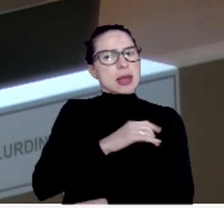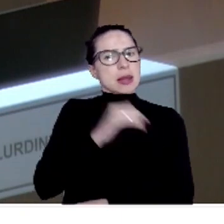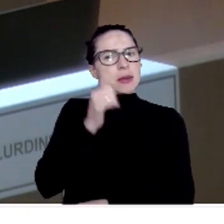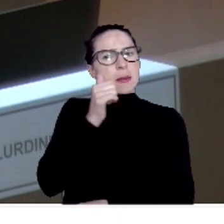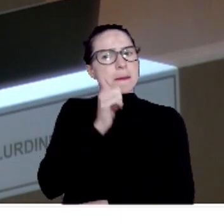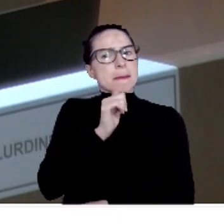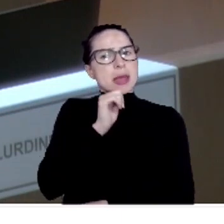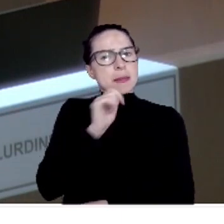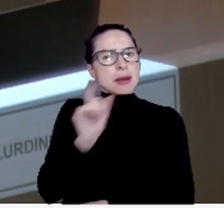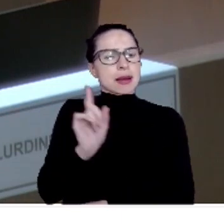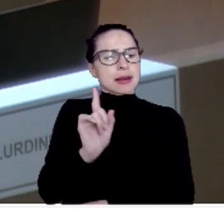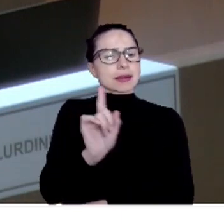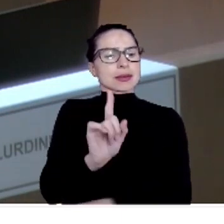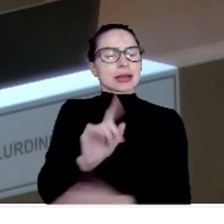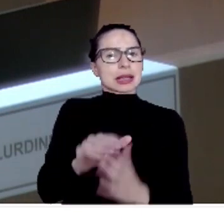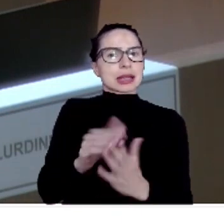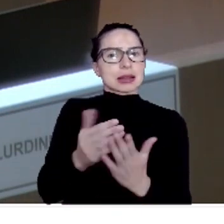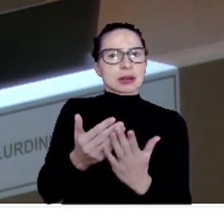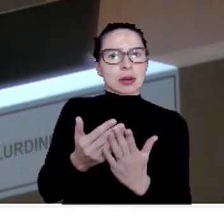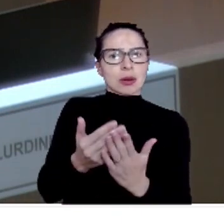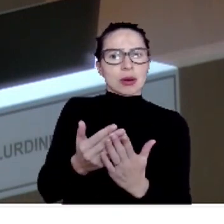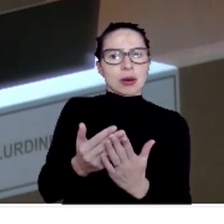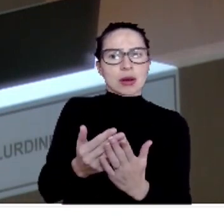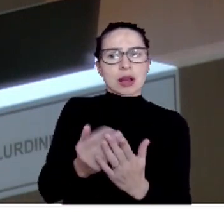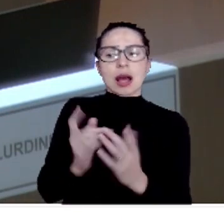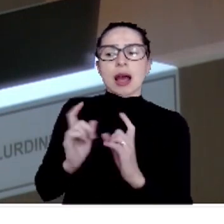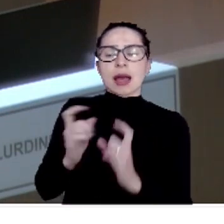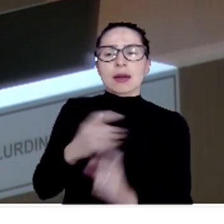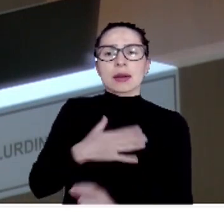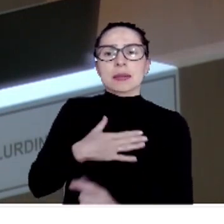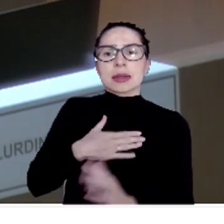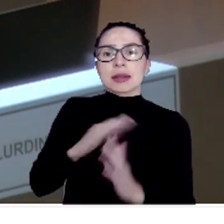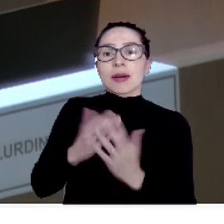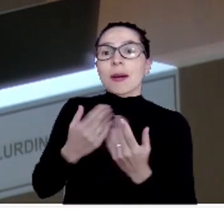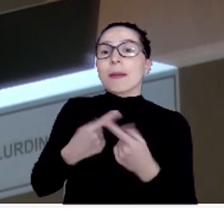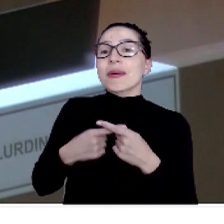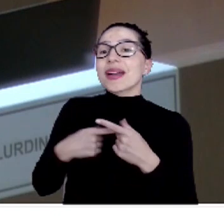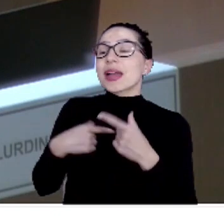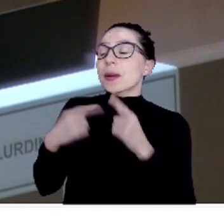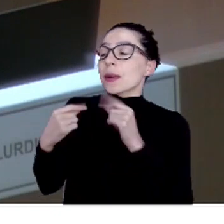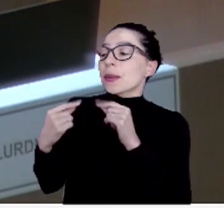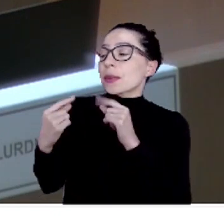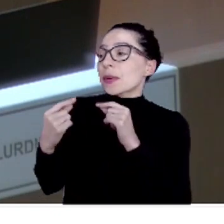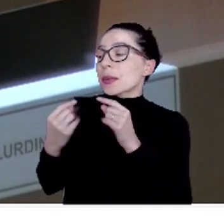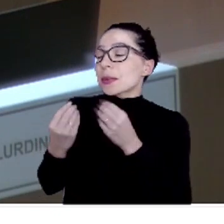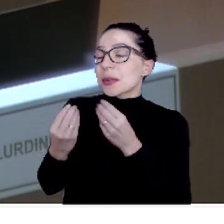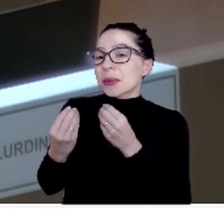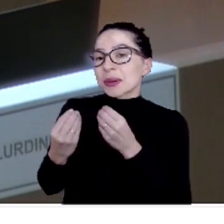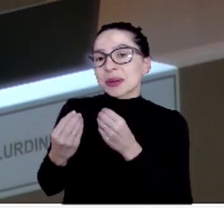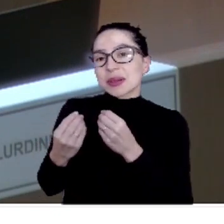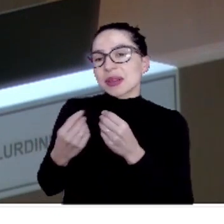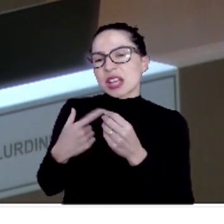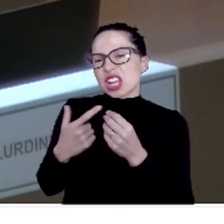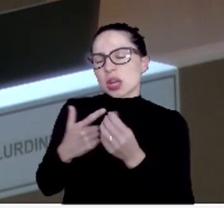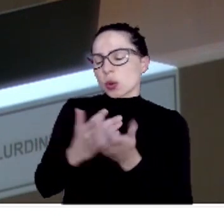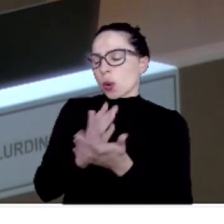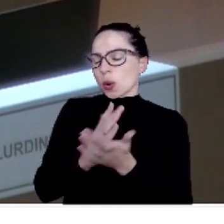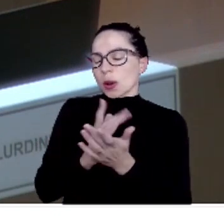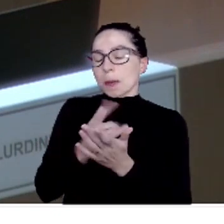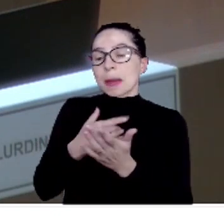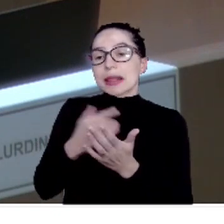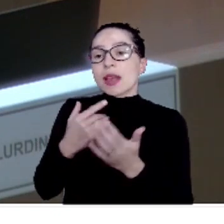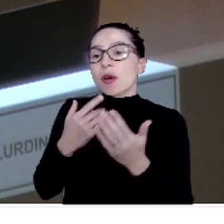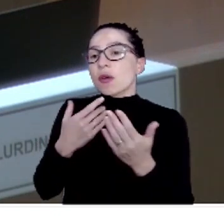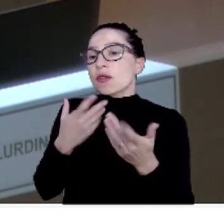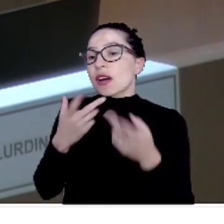escola, nas minhas reuniões, porque eu conversava muito, né? Eu não era arteira, mas eu conversava, e